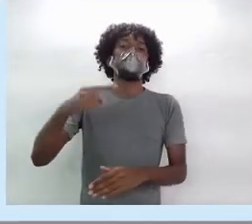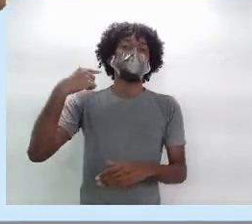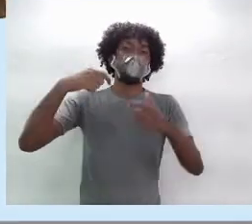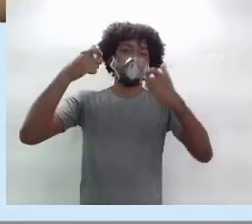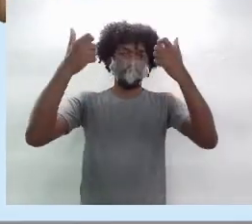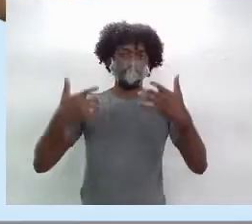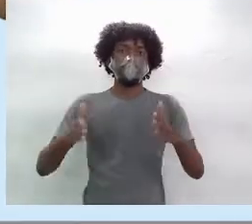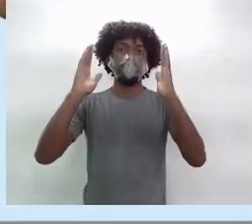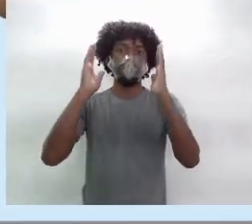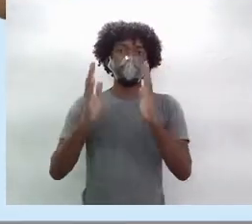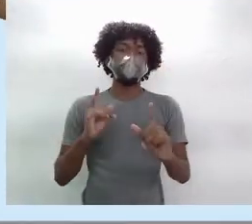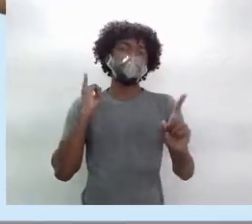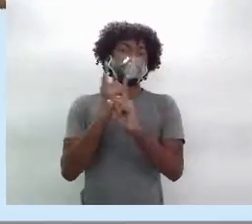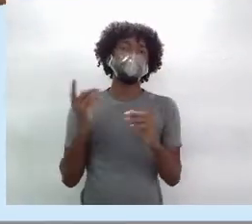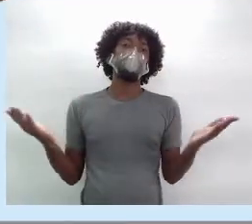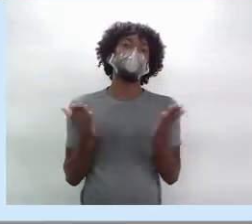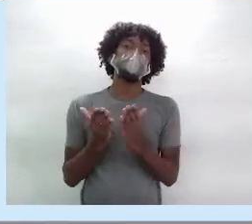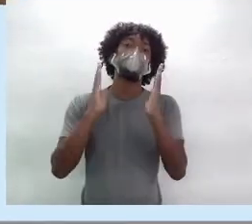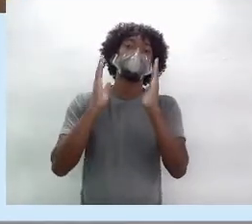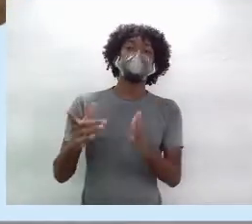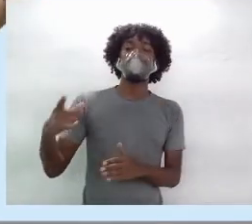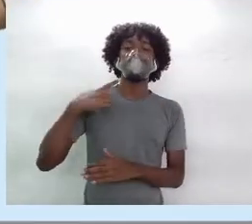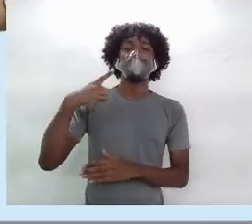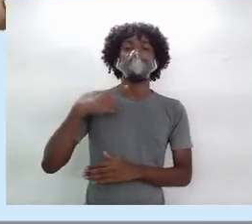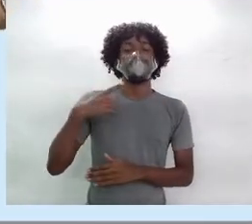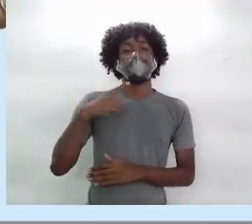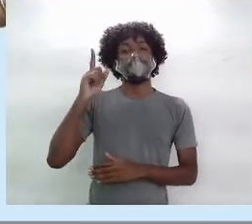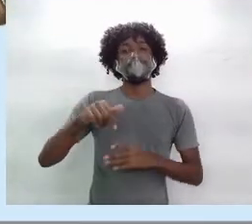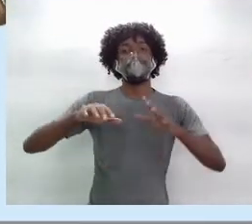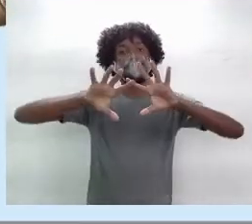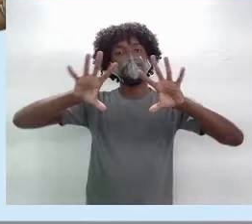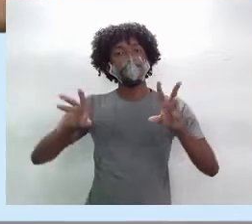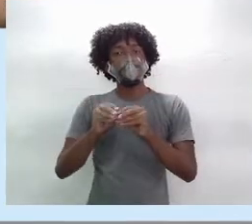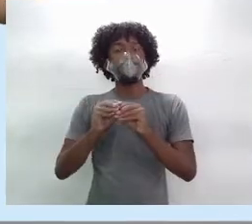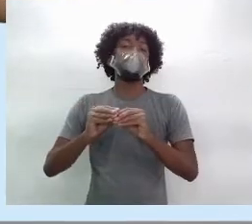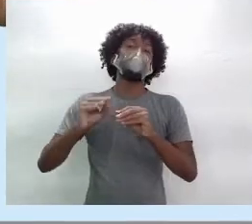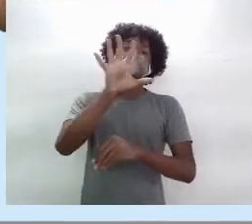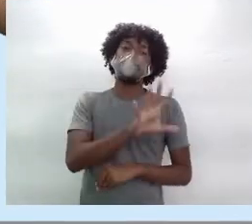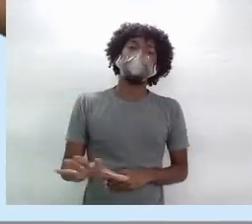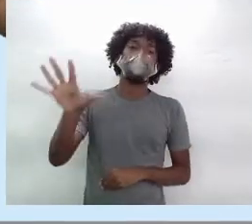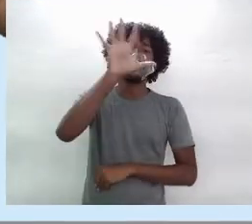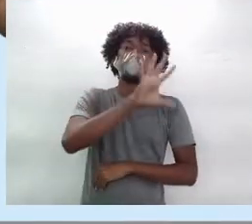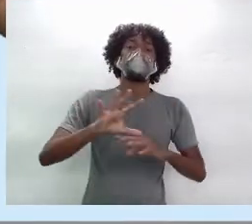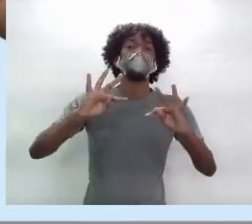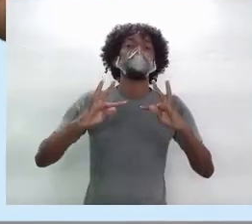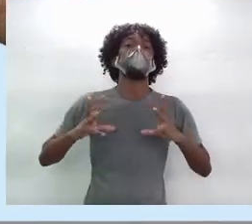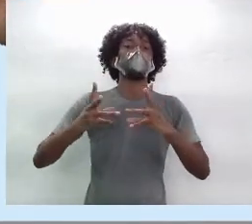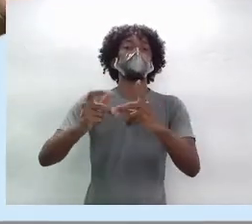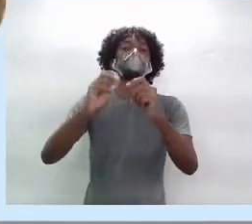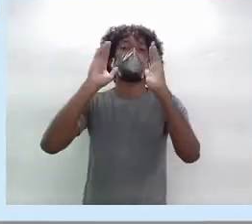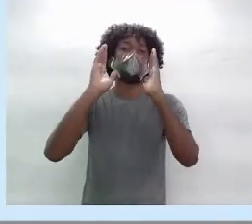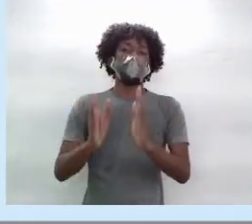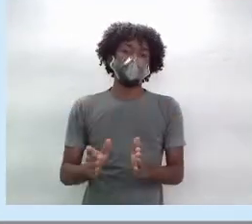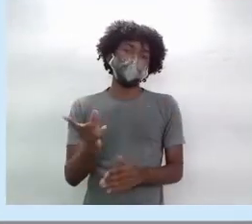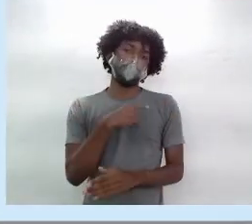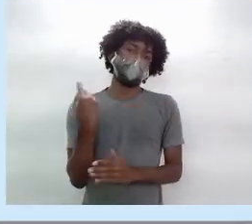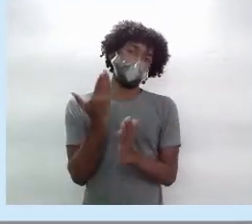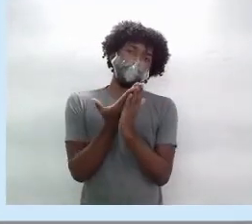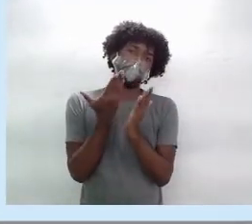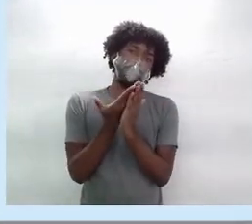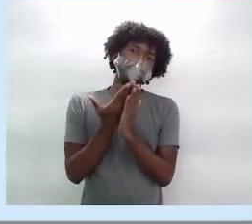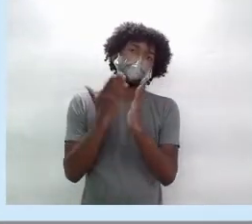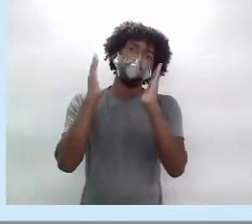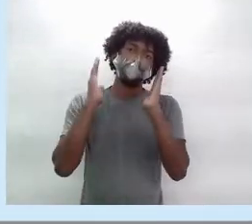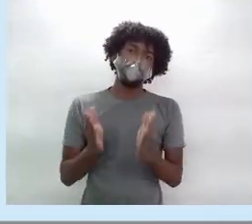o nosso encontro de hoje será uma síntese geral de tudo aquilo que nós estudamos,